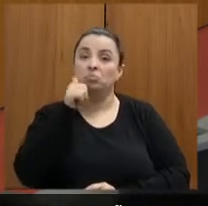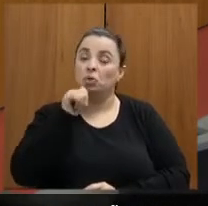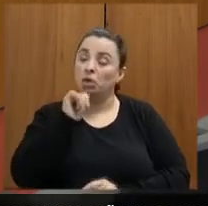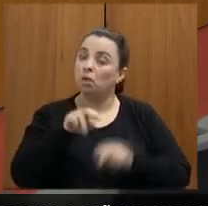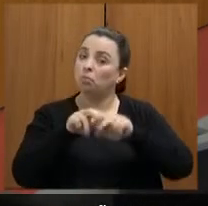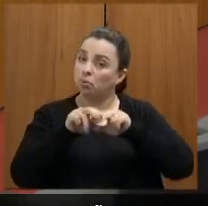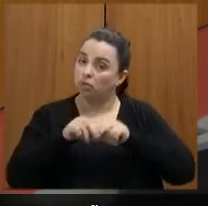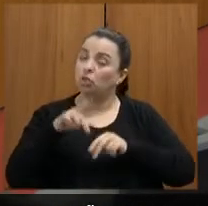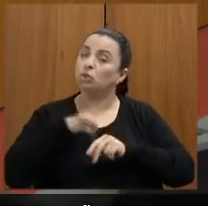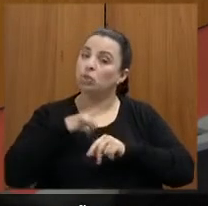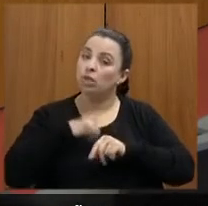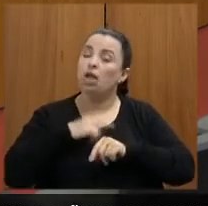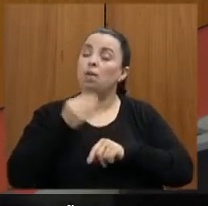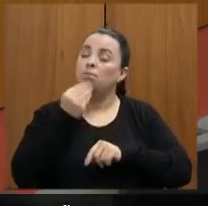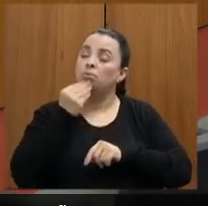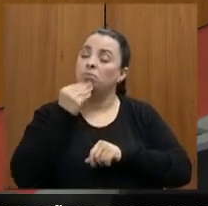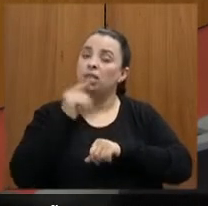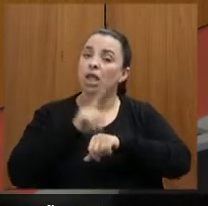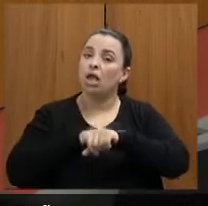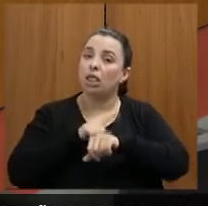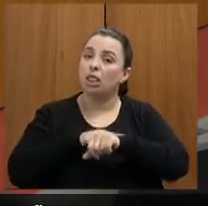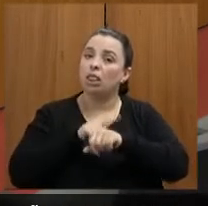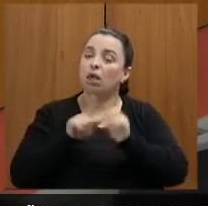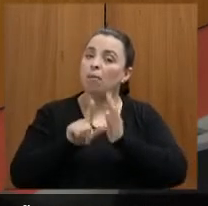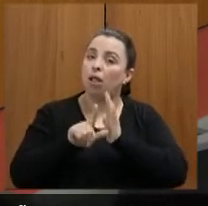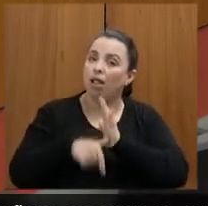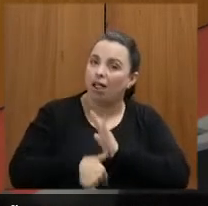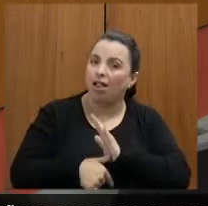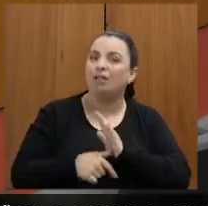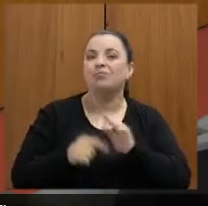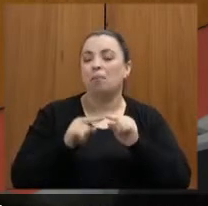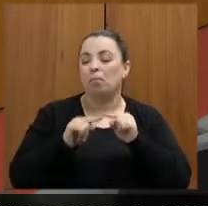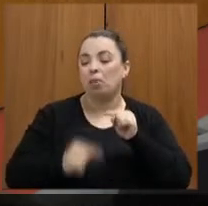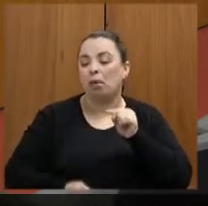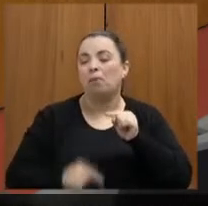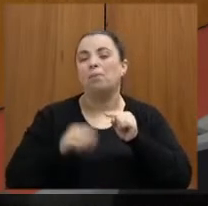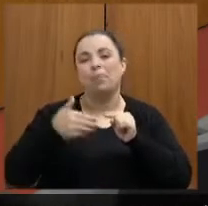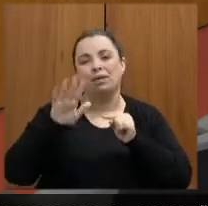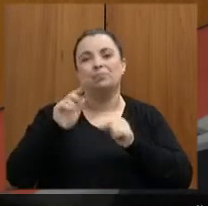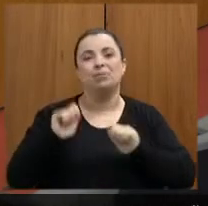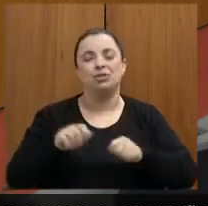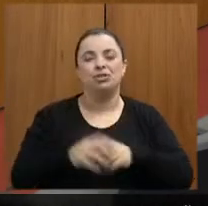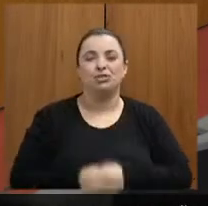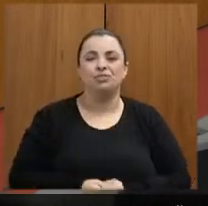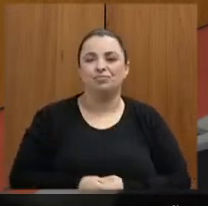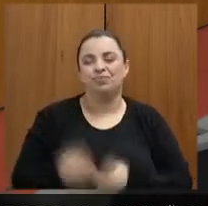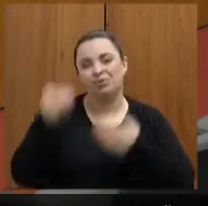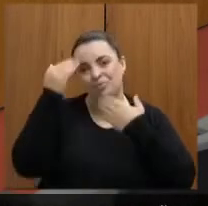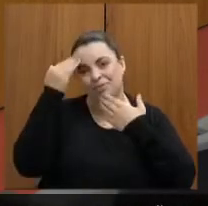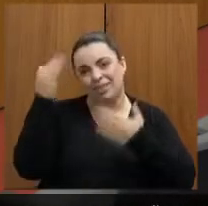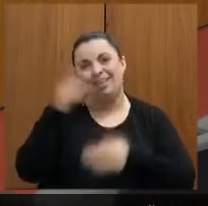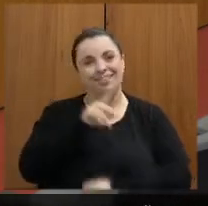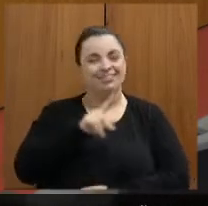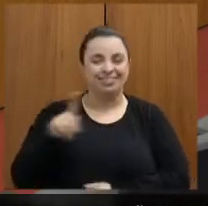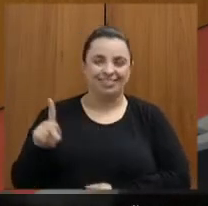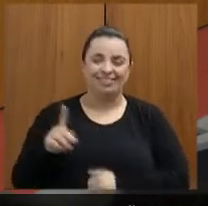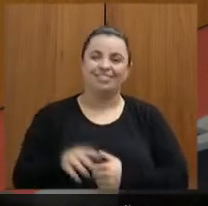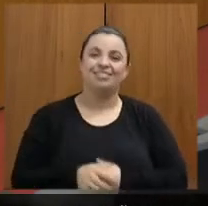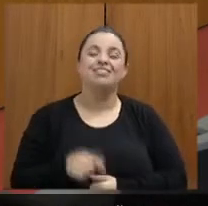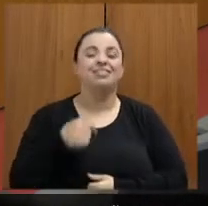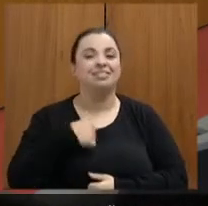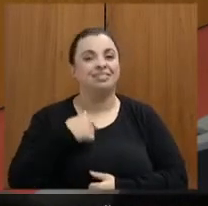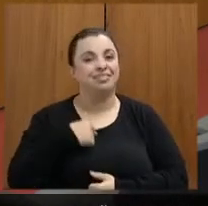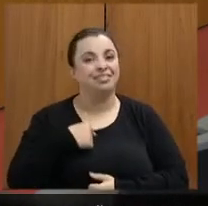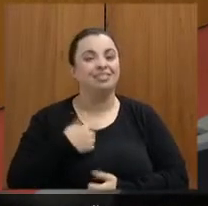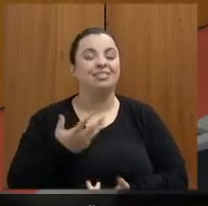um a possibilidade de extrapolar o tempo viu Obrigada fez dente aproveite